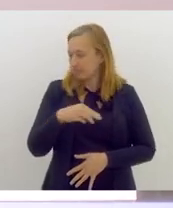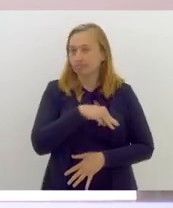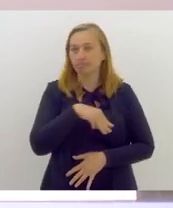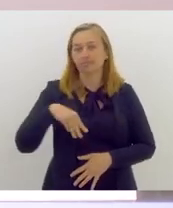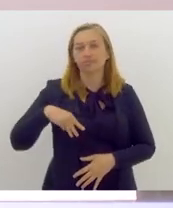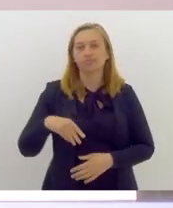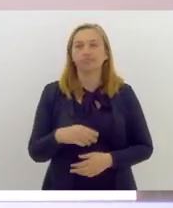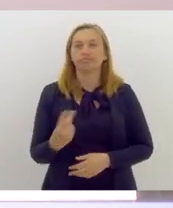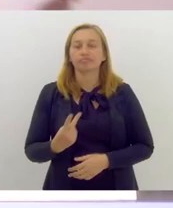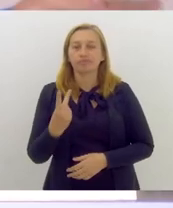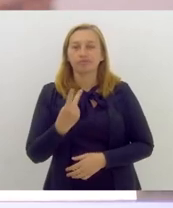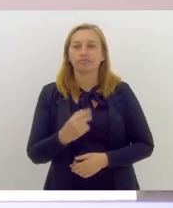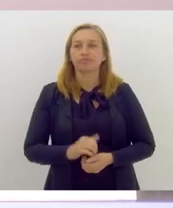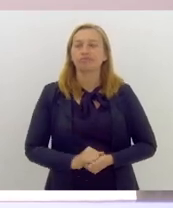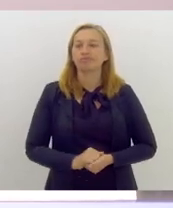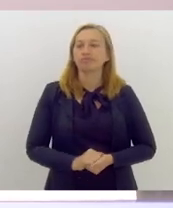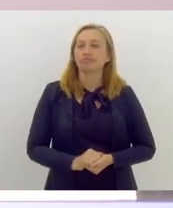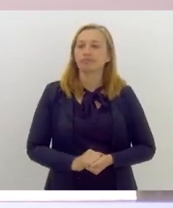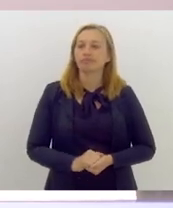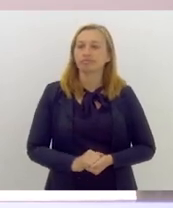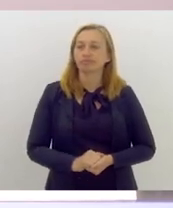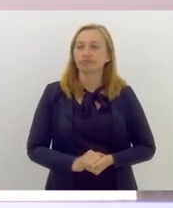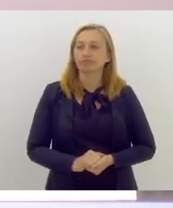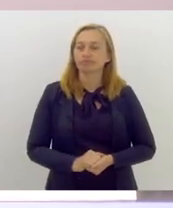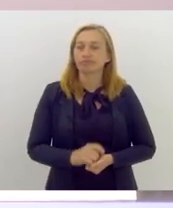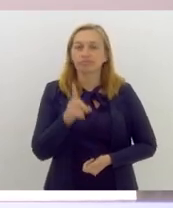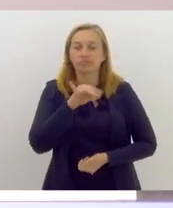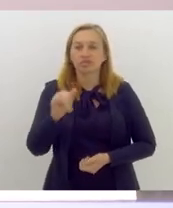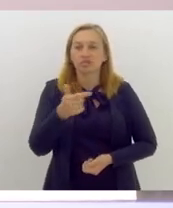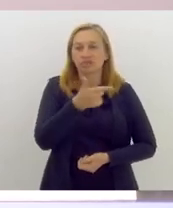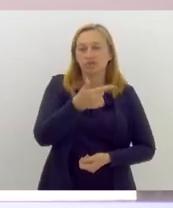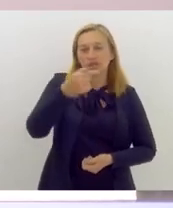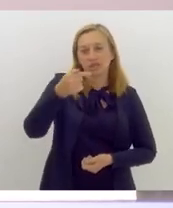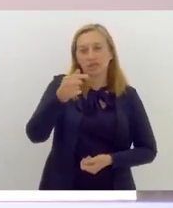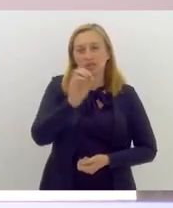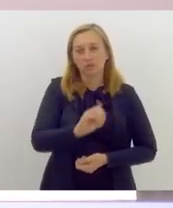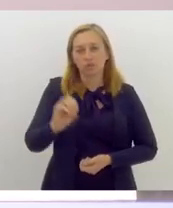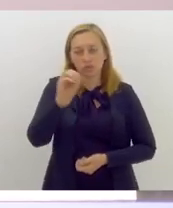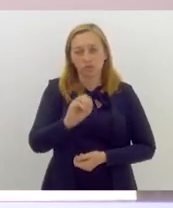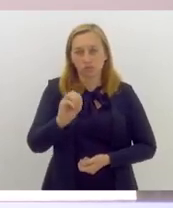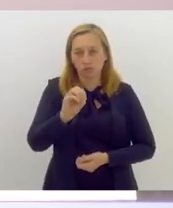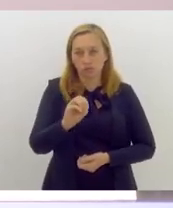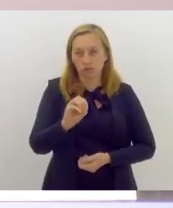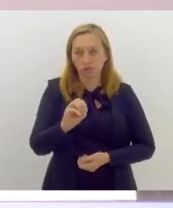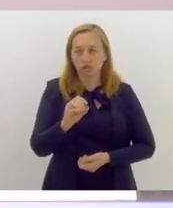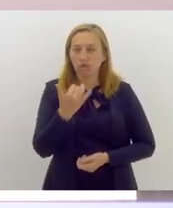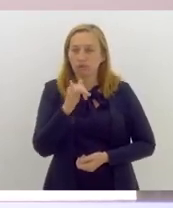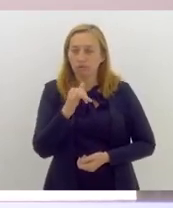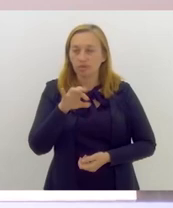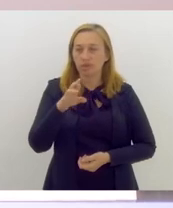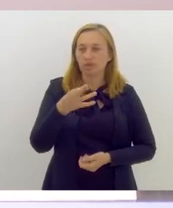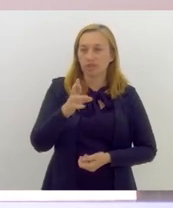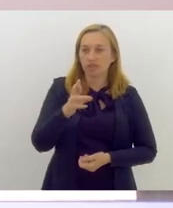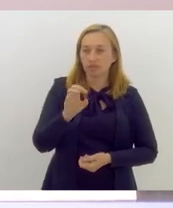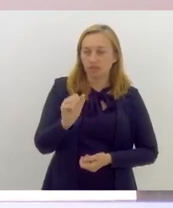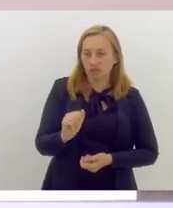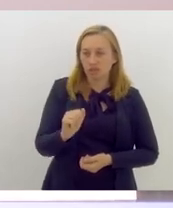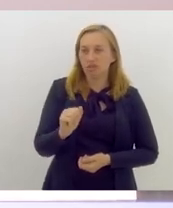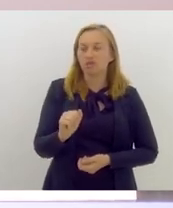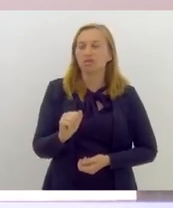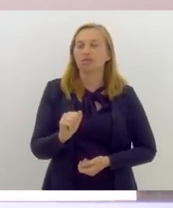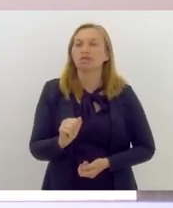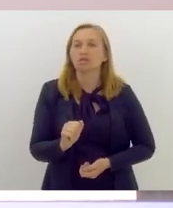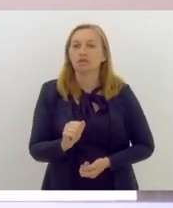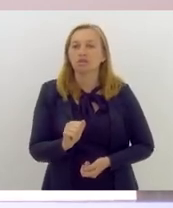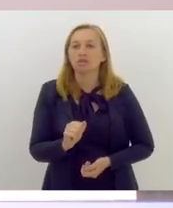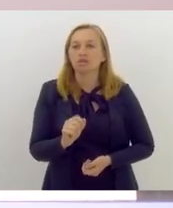o valor quantitativo no dia 27 de outubro o ministério de minas de energia abriu uma consulta pública com